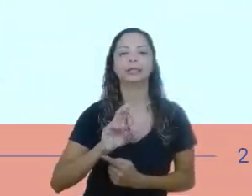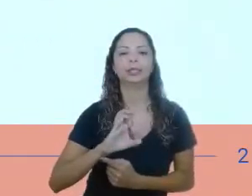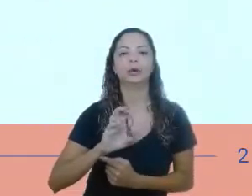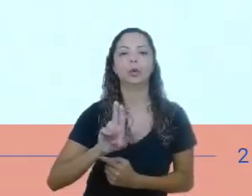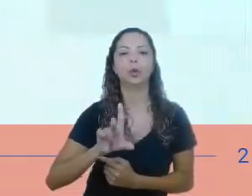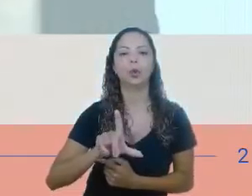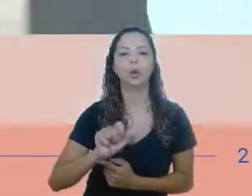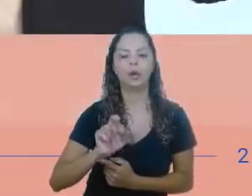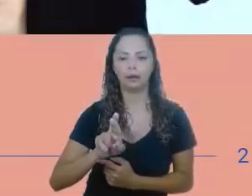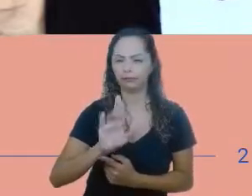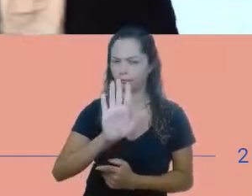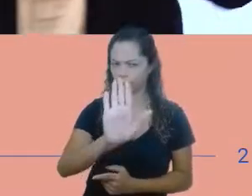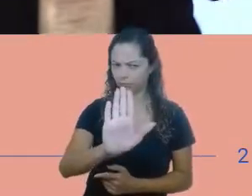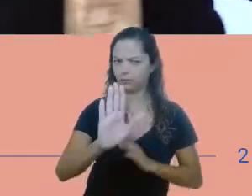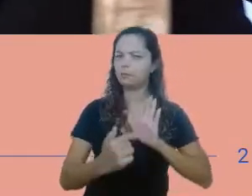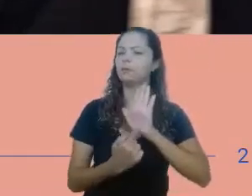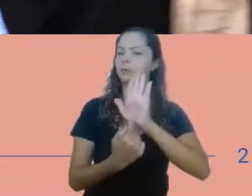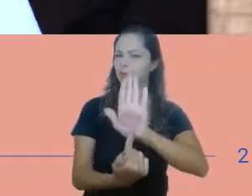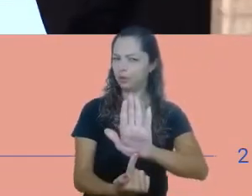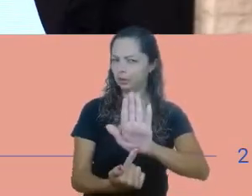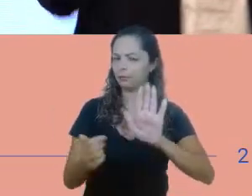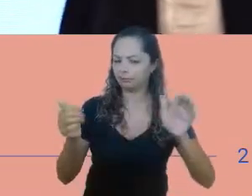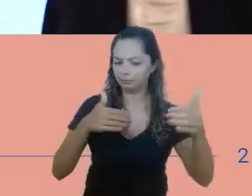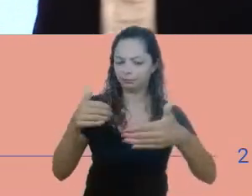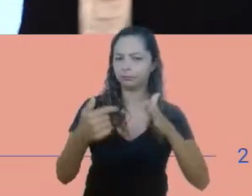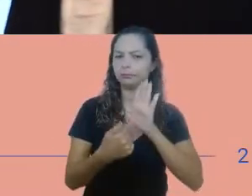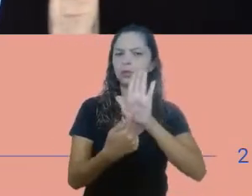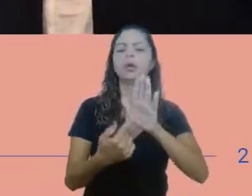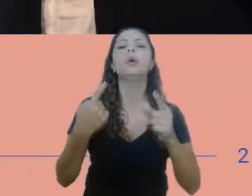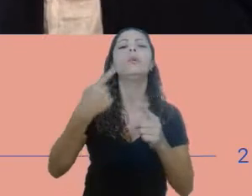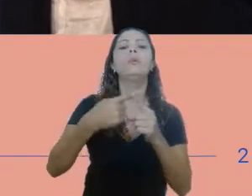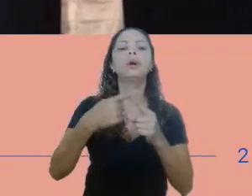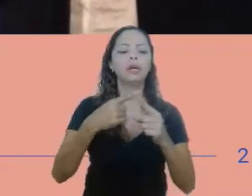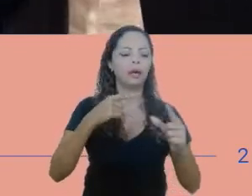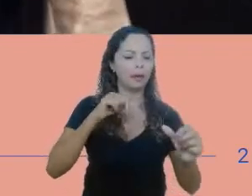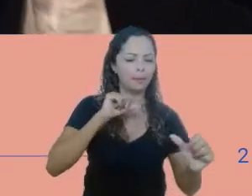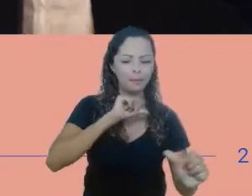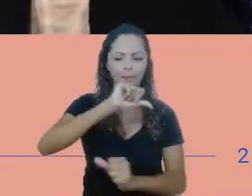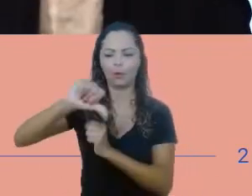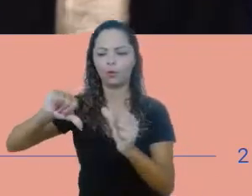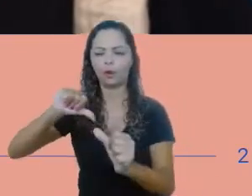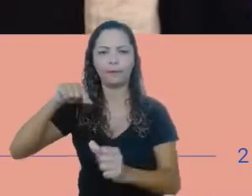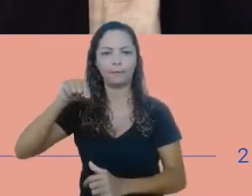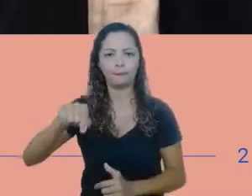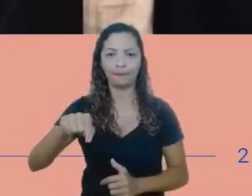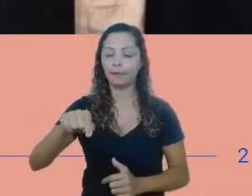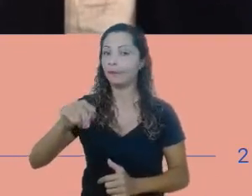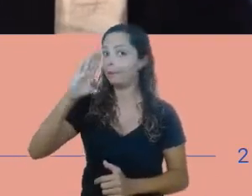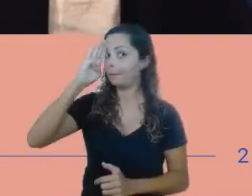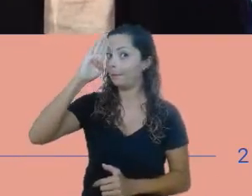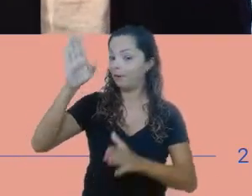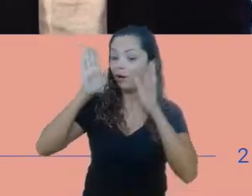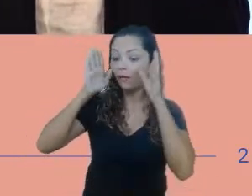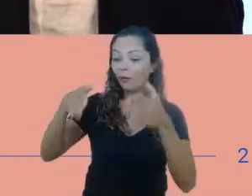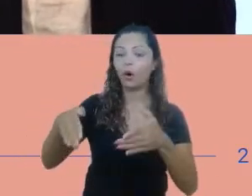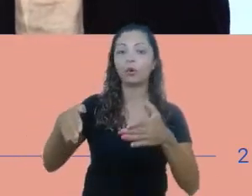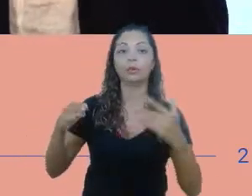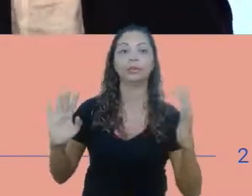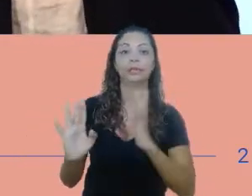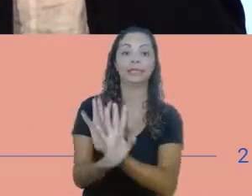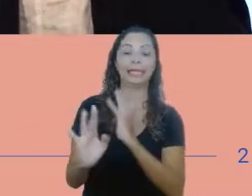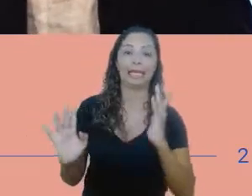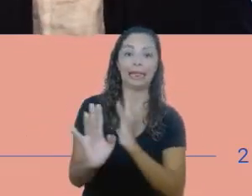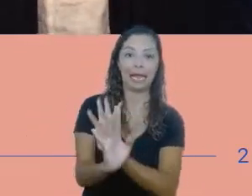Então primeiramente do porquê da transição principalmente no olhar das cidades e falar um pouco da relação